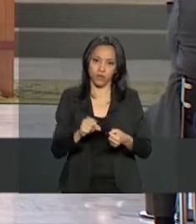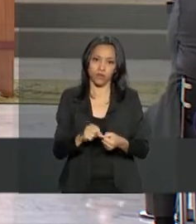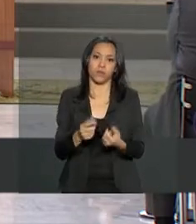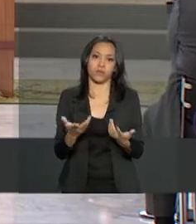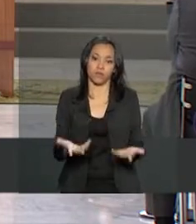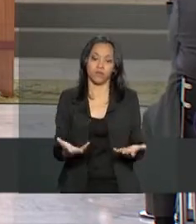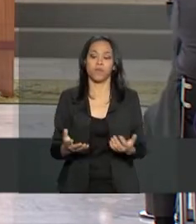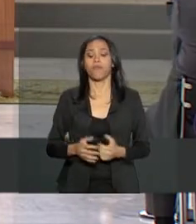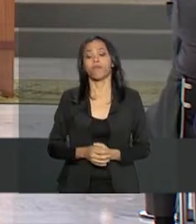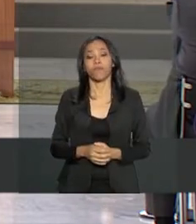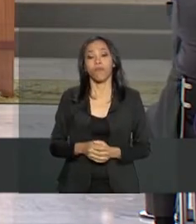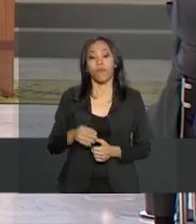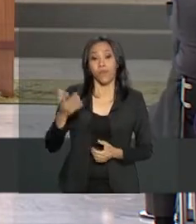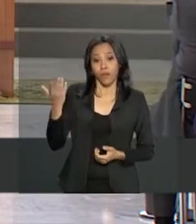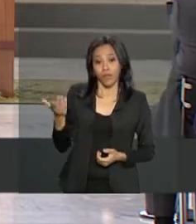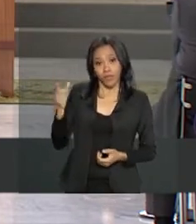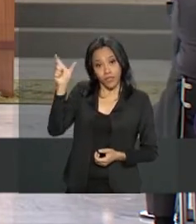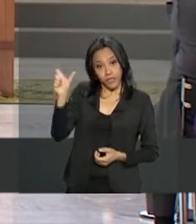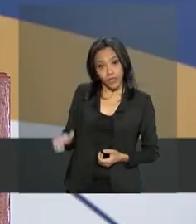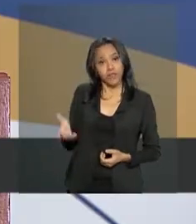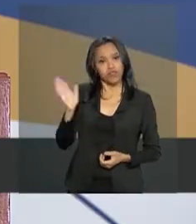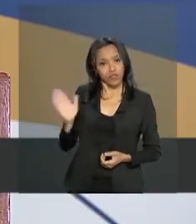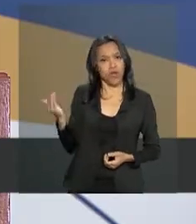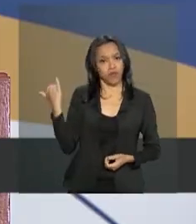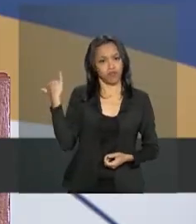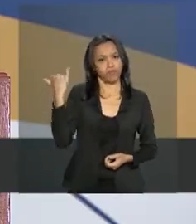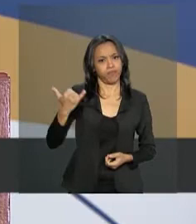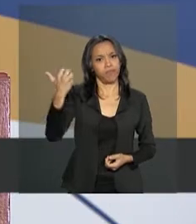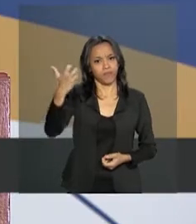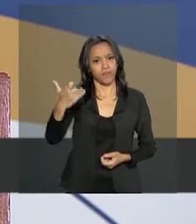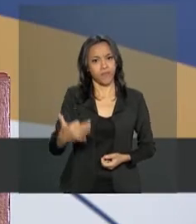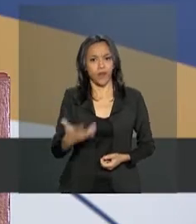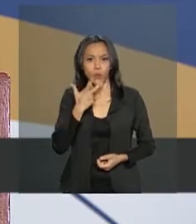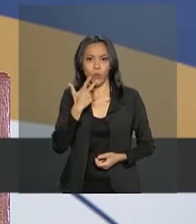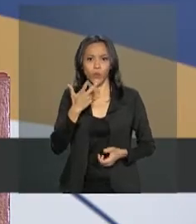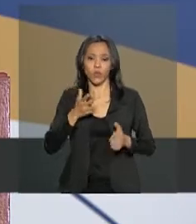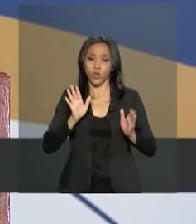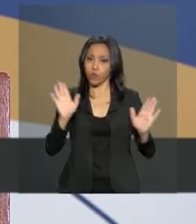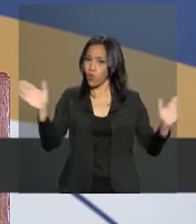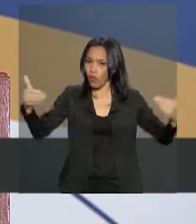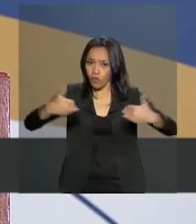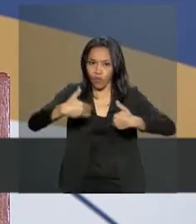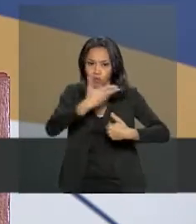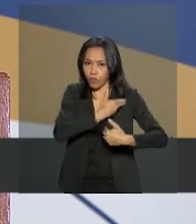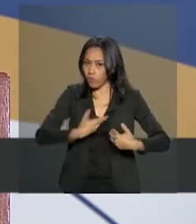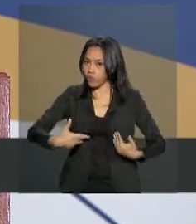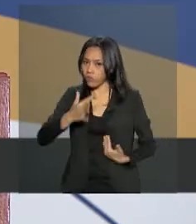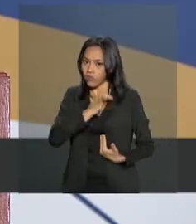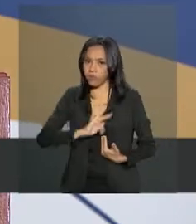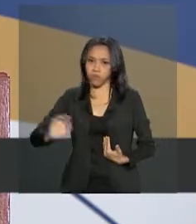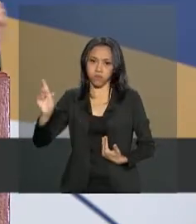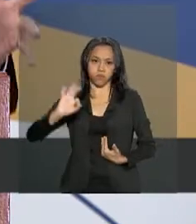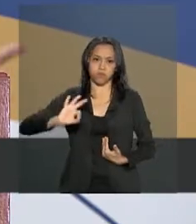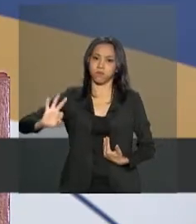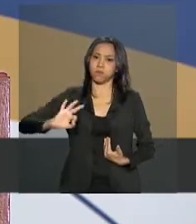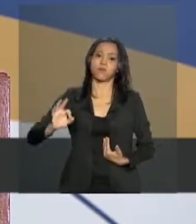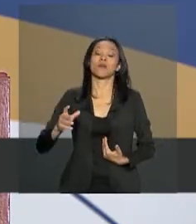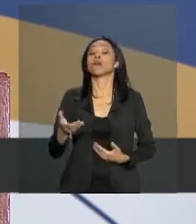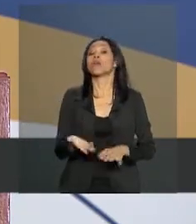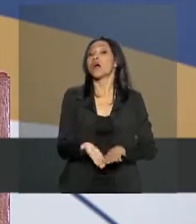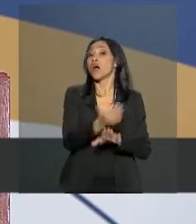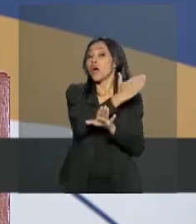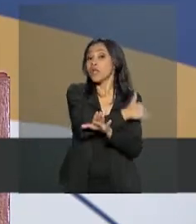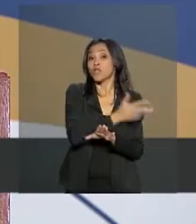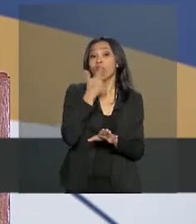beltrame mencionou devo mencionar também que há muito tempo se falava na repactuação da dívida